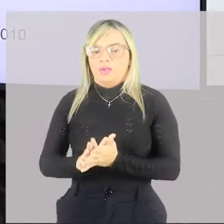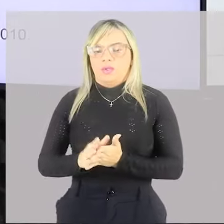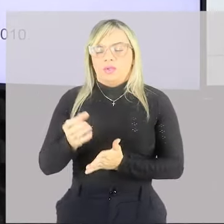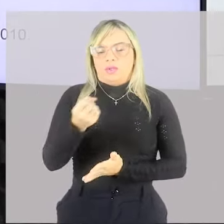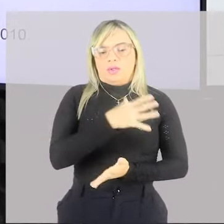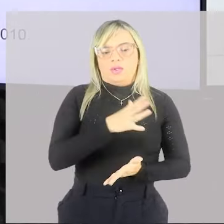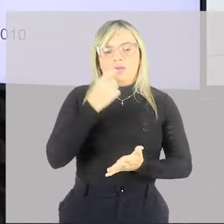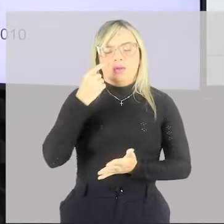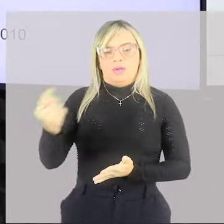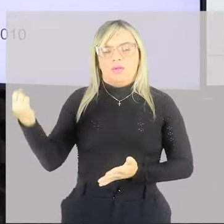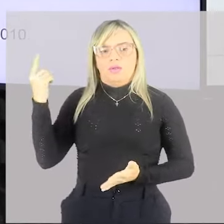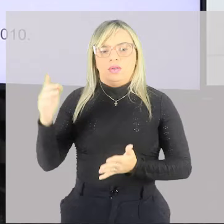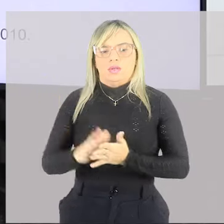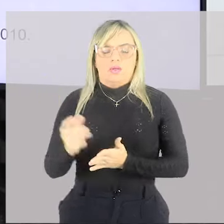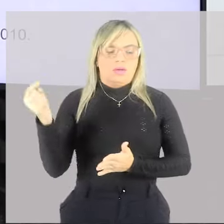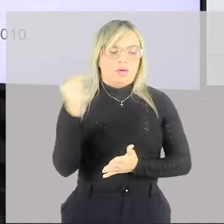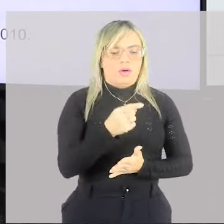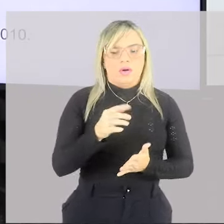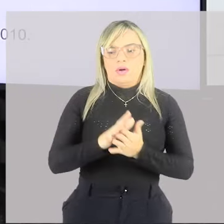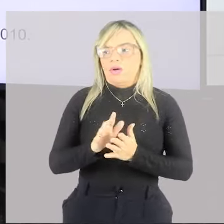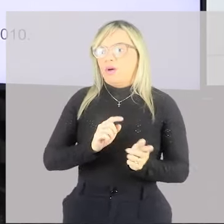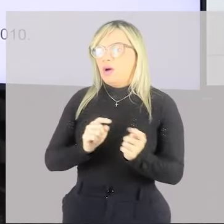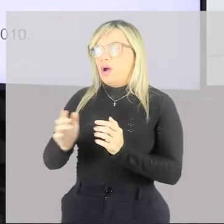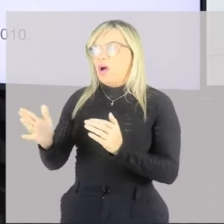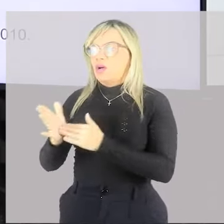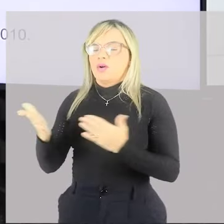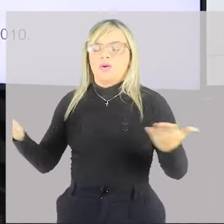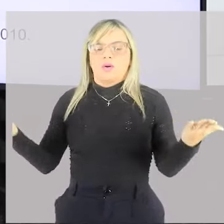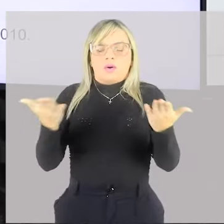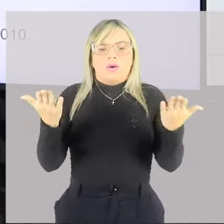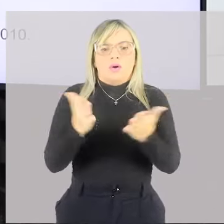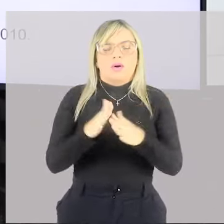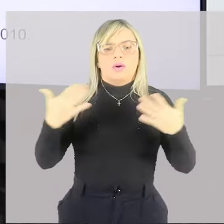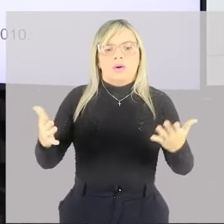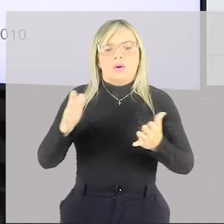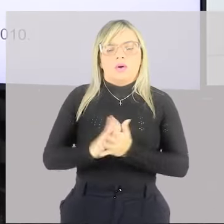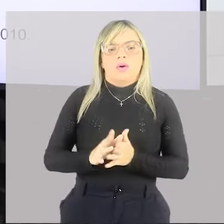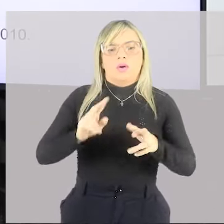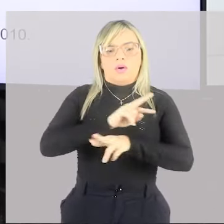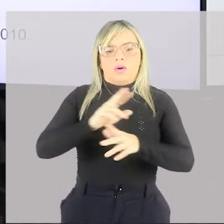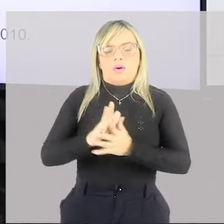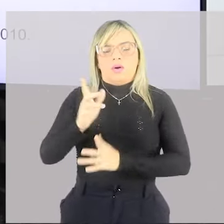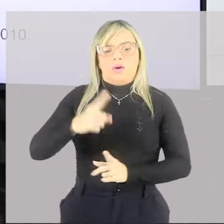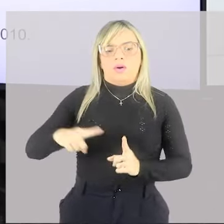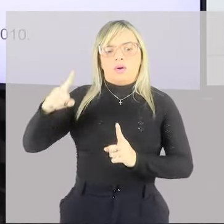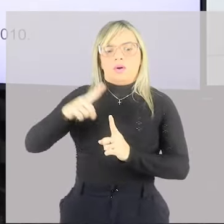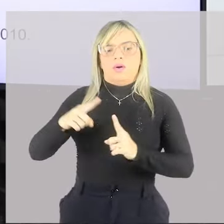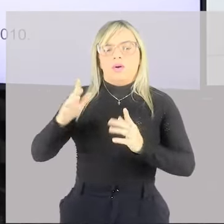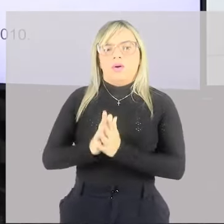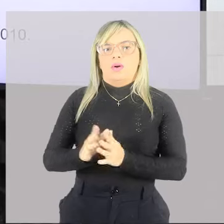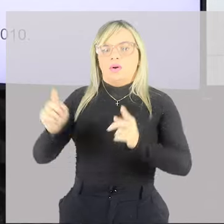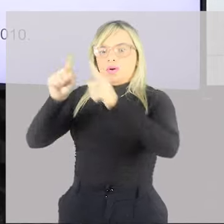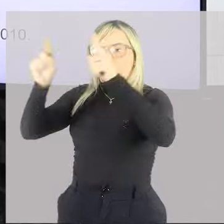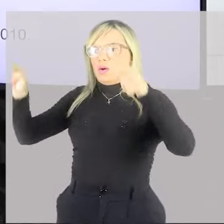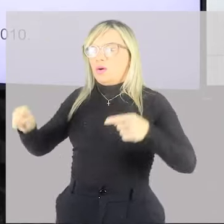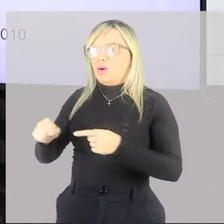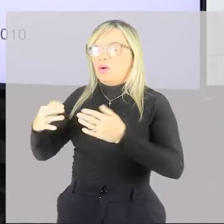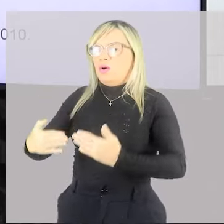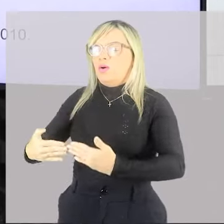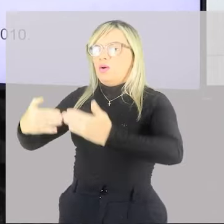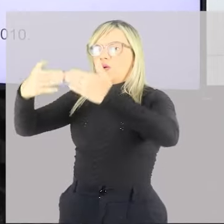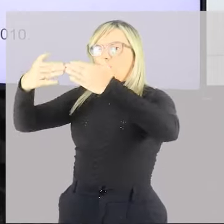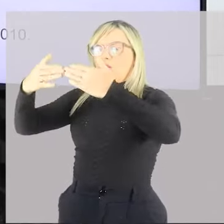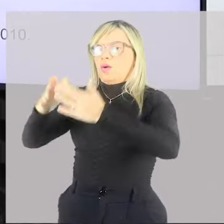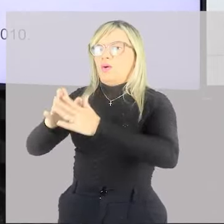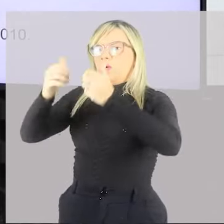levar em consideração da pré-história até os dias de hoje nós temos outros tipos de Morais que podem ser comparados por exemplo a